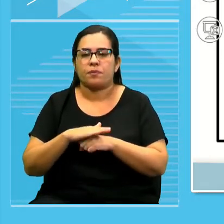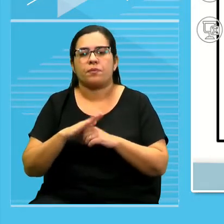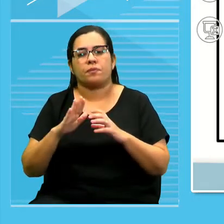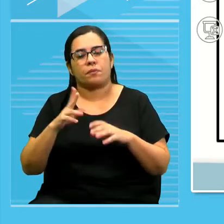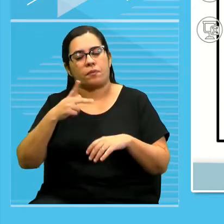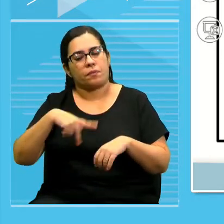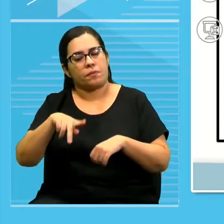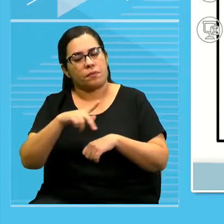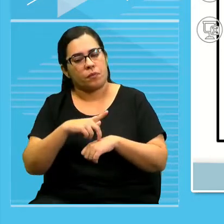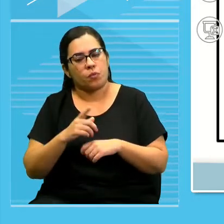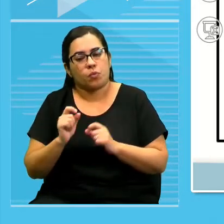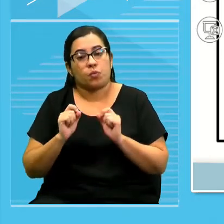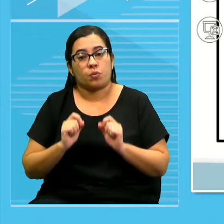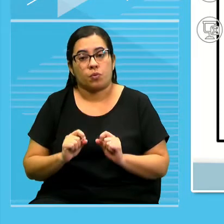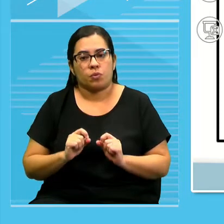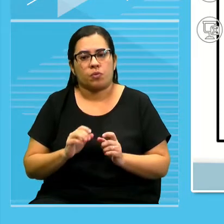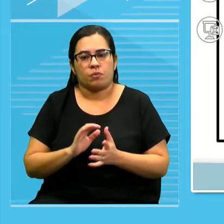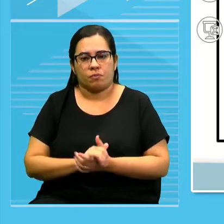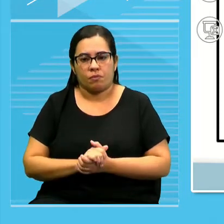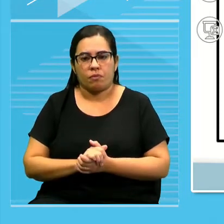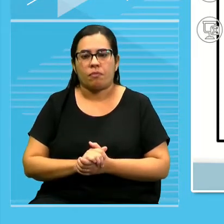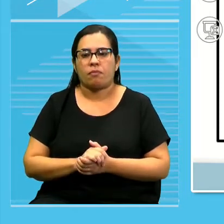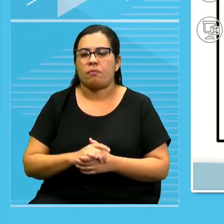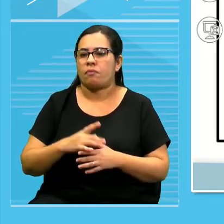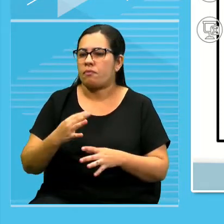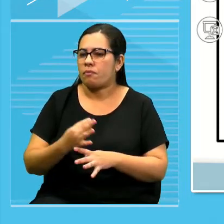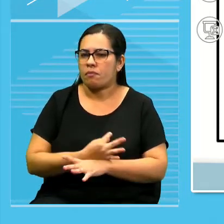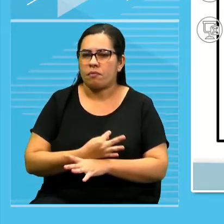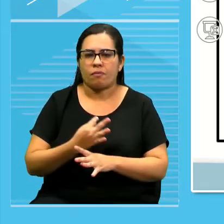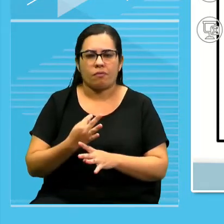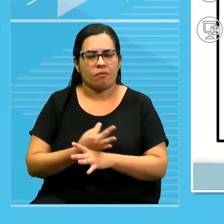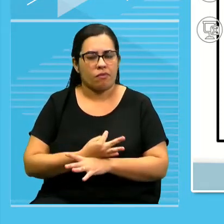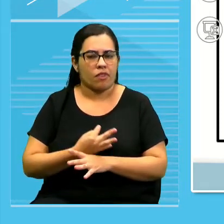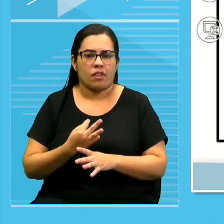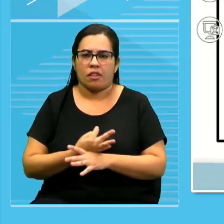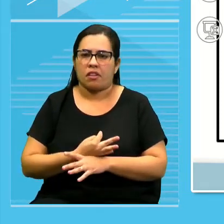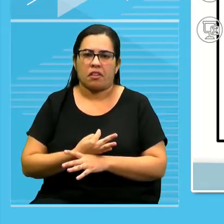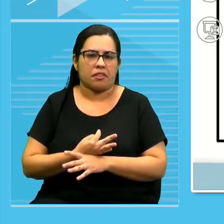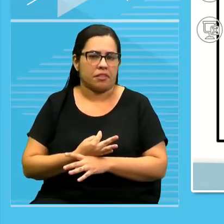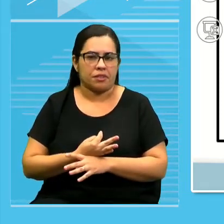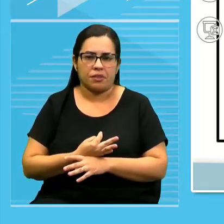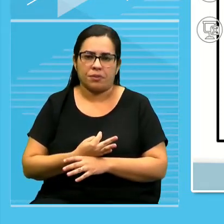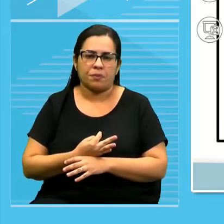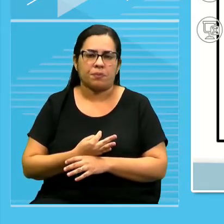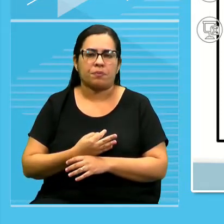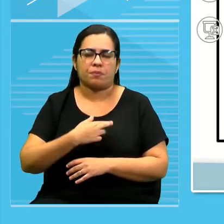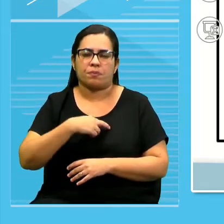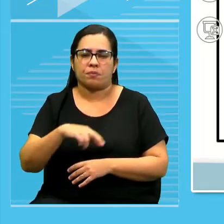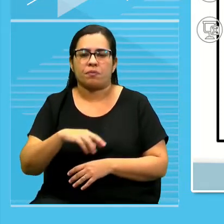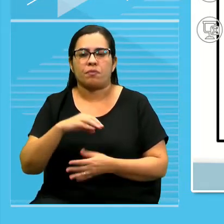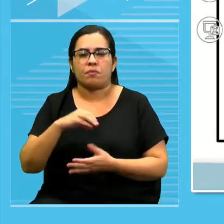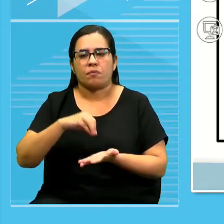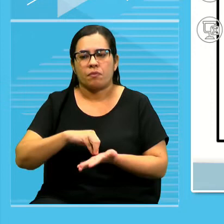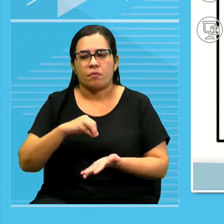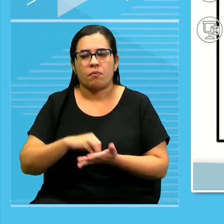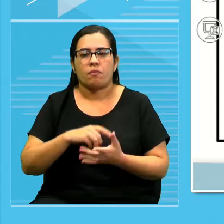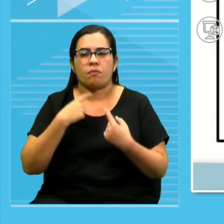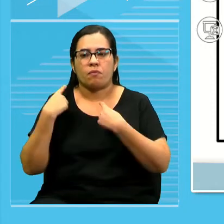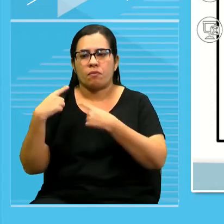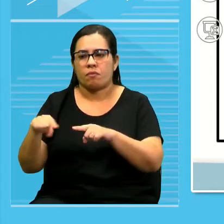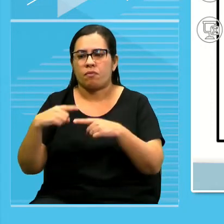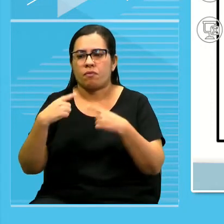de um país que apresenta uma intolerância religiosa muito grande principalmente contra